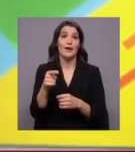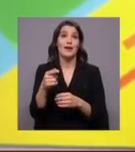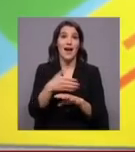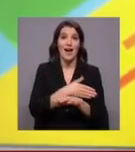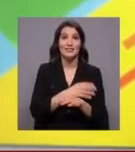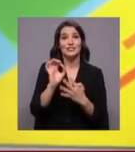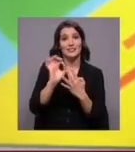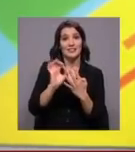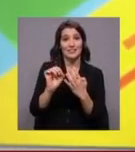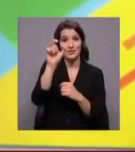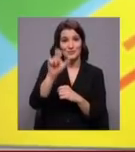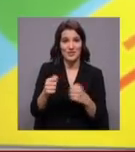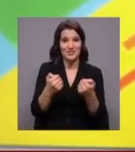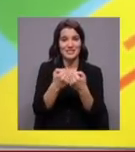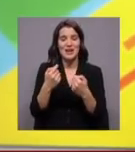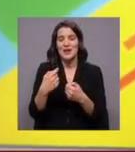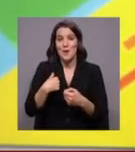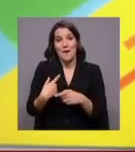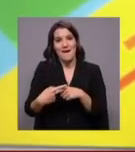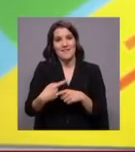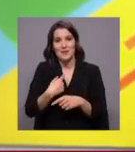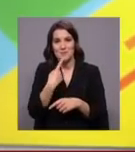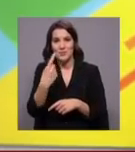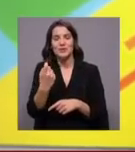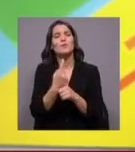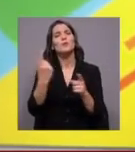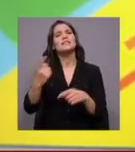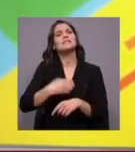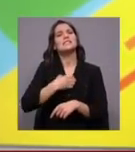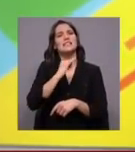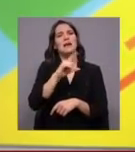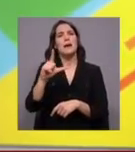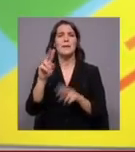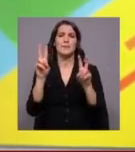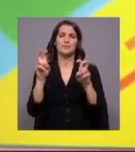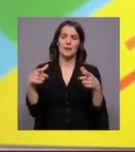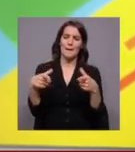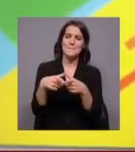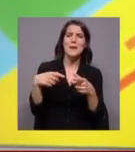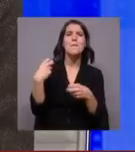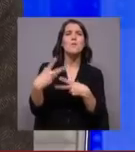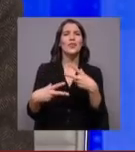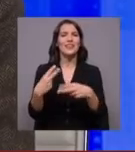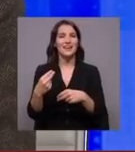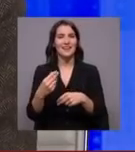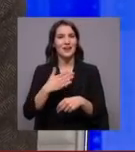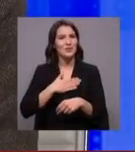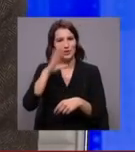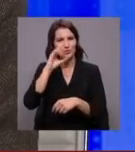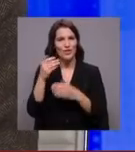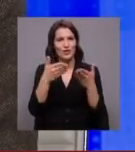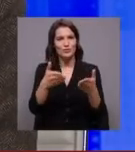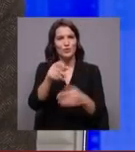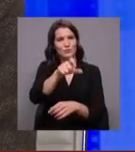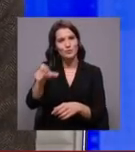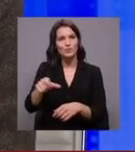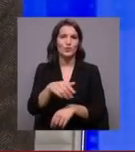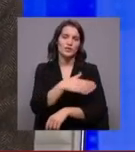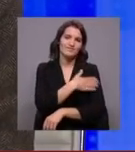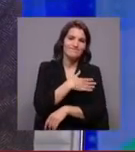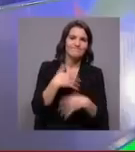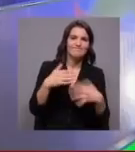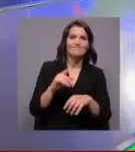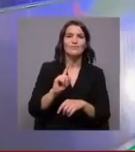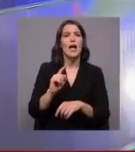porque daqui no seu adversário não quero considera a iniciativa Liberal primo da Renascença que não quer que está sujo dos mais favorecidos que é